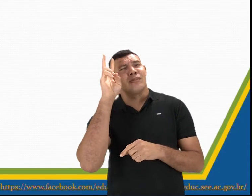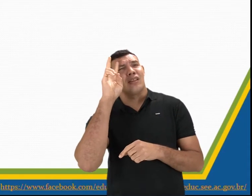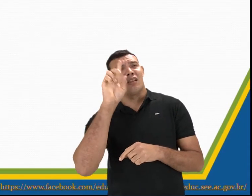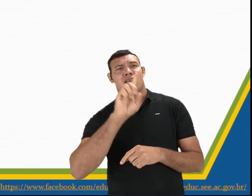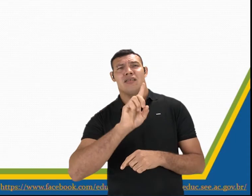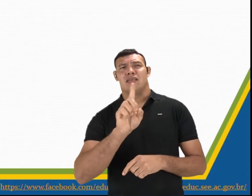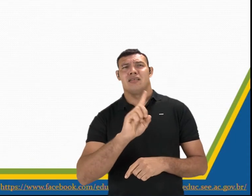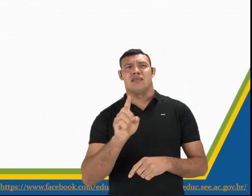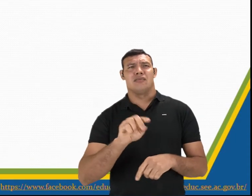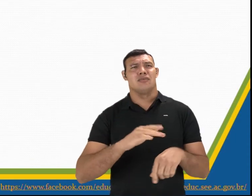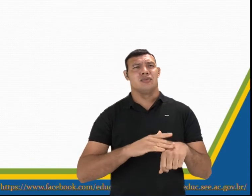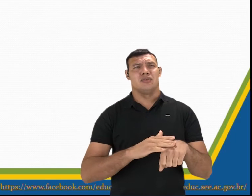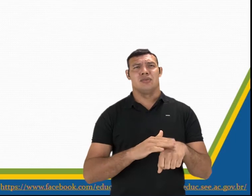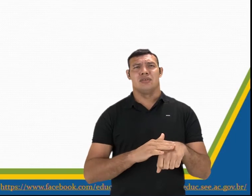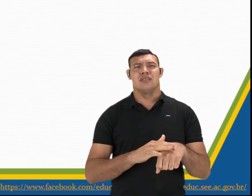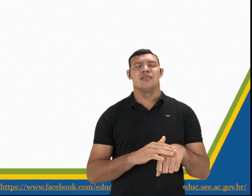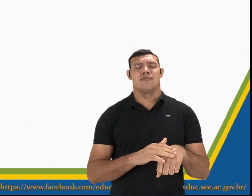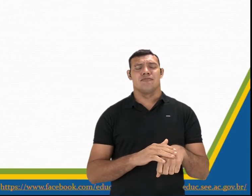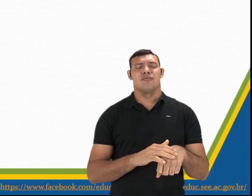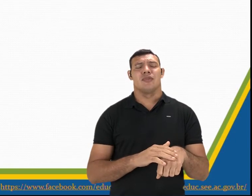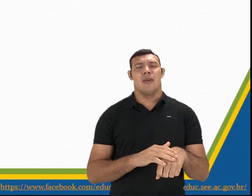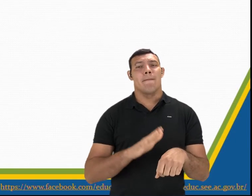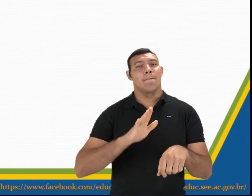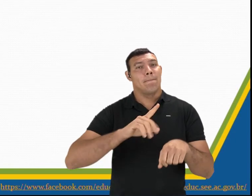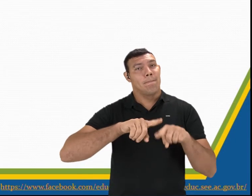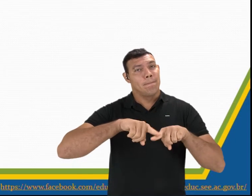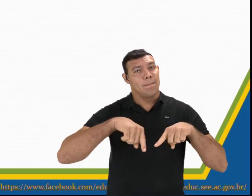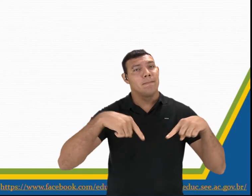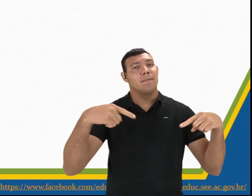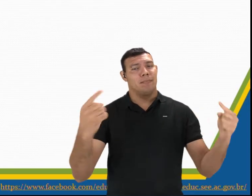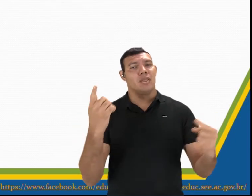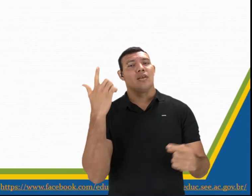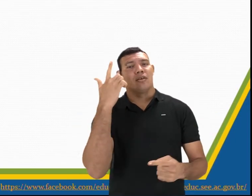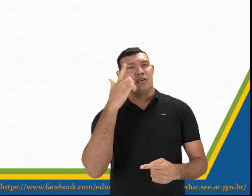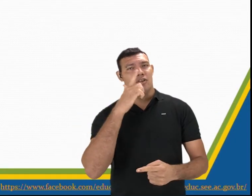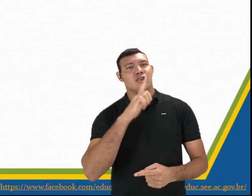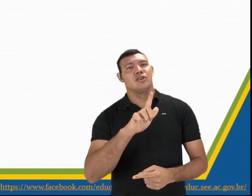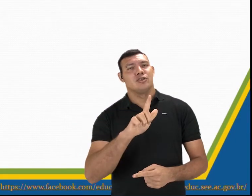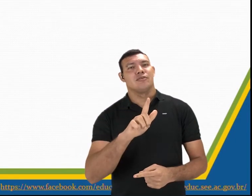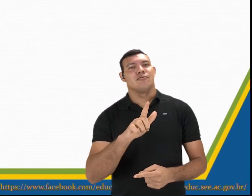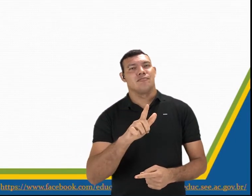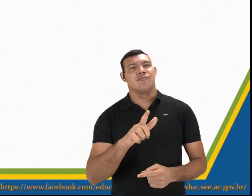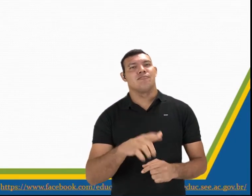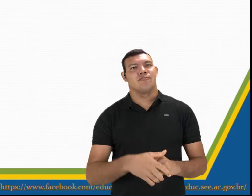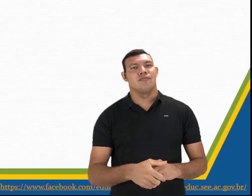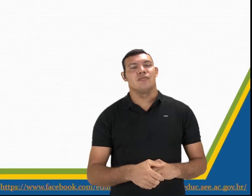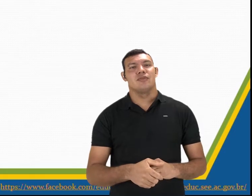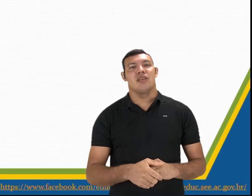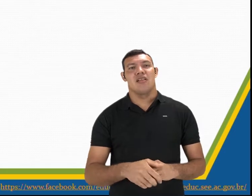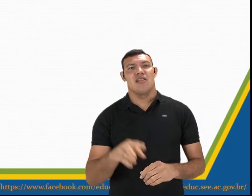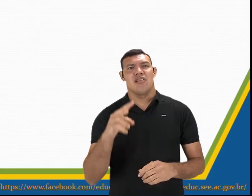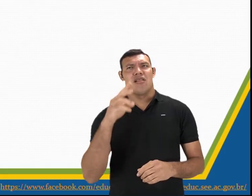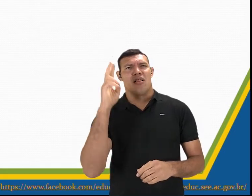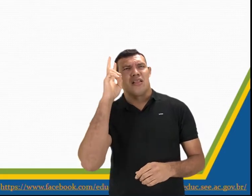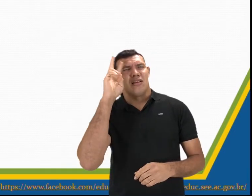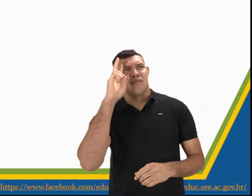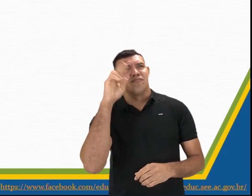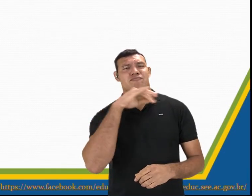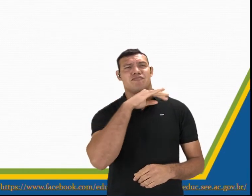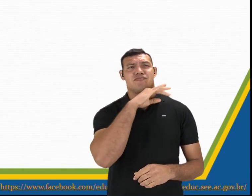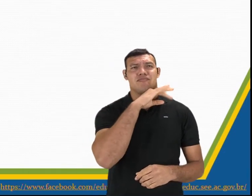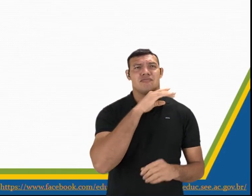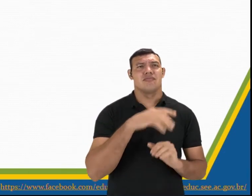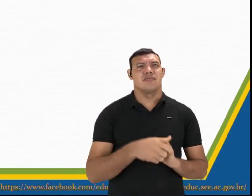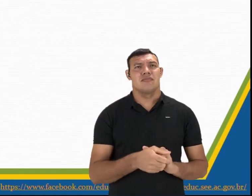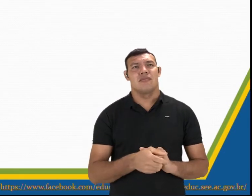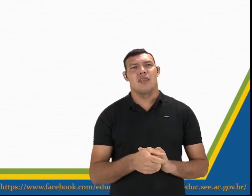entanto, supera todas as más lembranças. Então, tudo que está entre aspas é relato